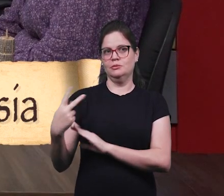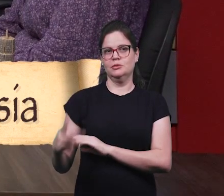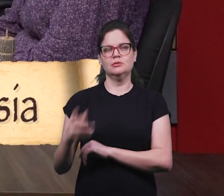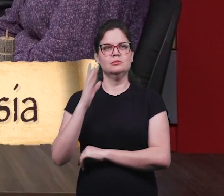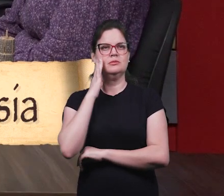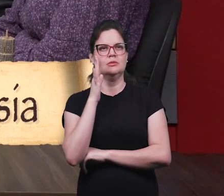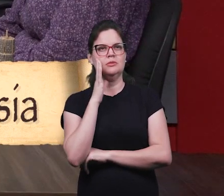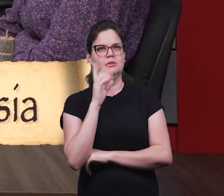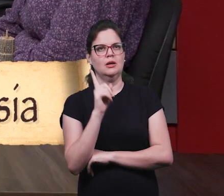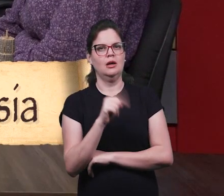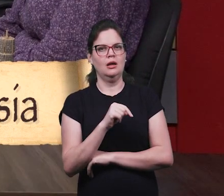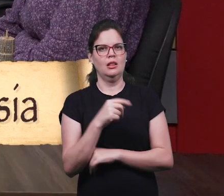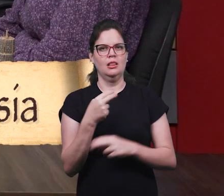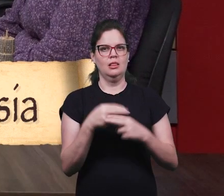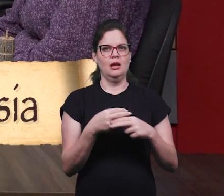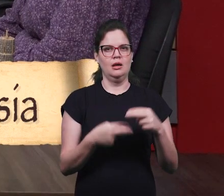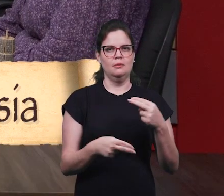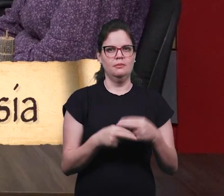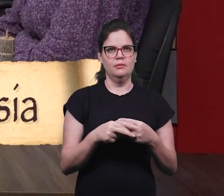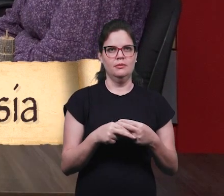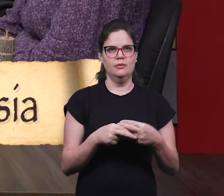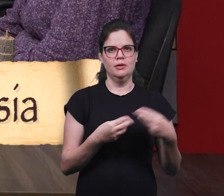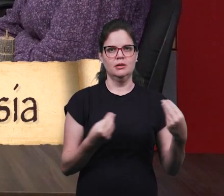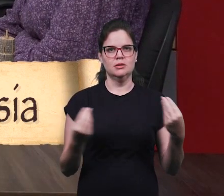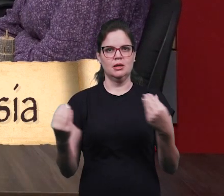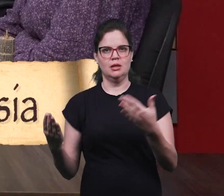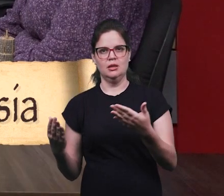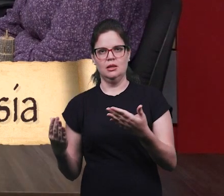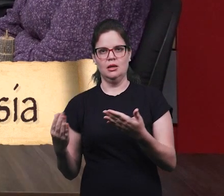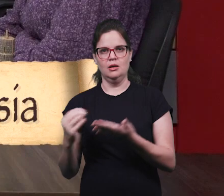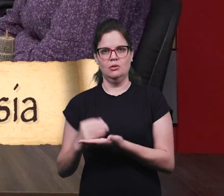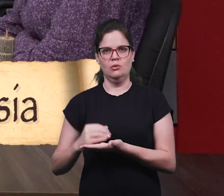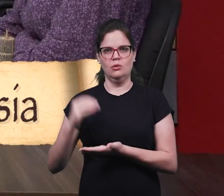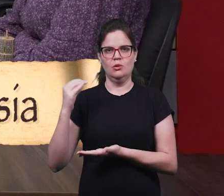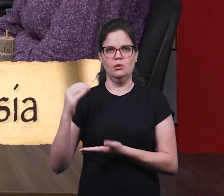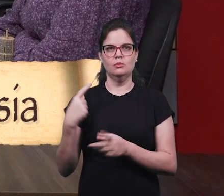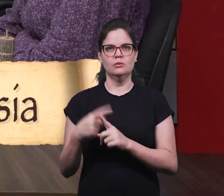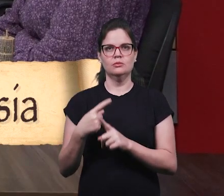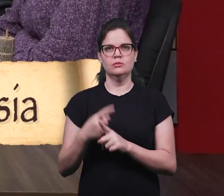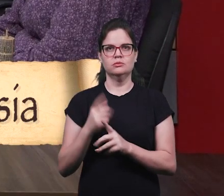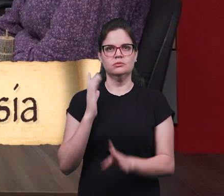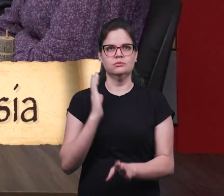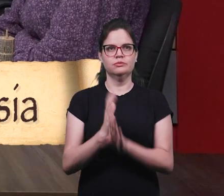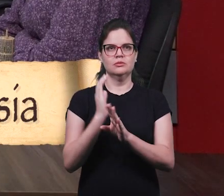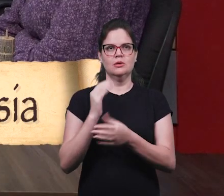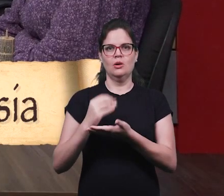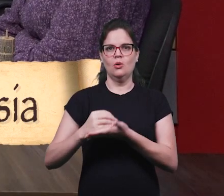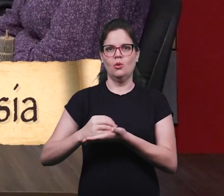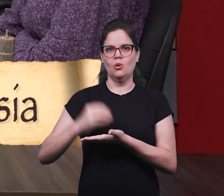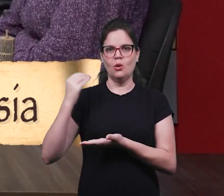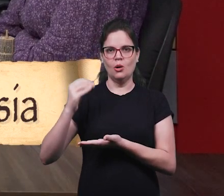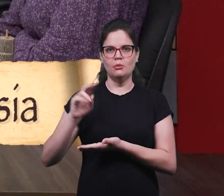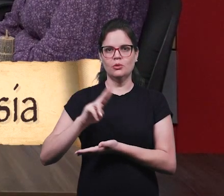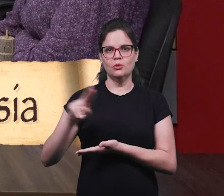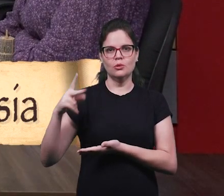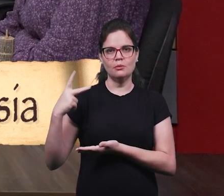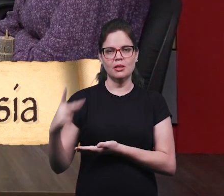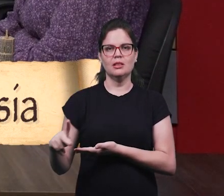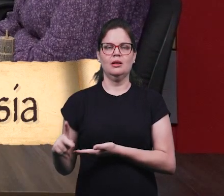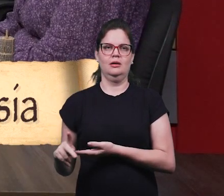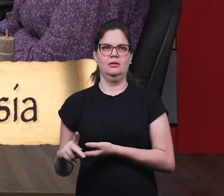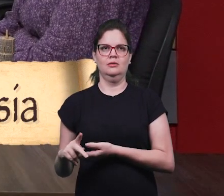Que aí a gente fica imaginando, será que Neemias entregou aquele copo? Não é? Acharam justamente o copo. É muito interessante, o nome né?